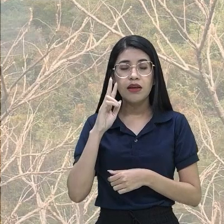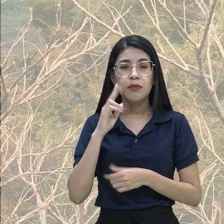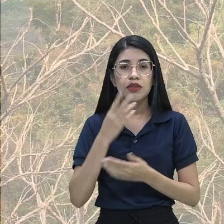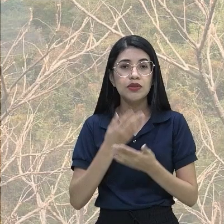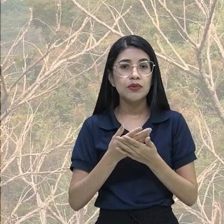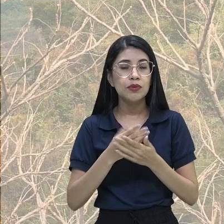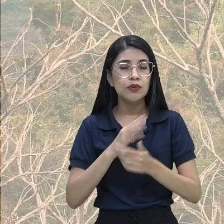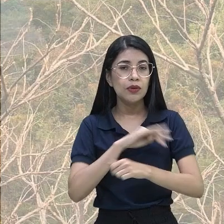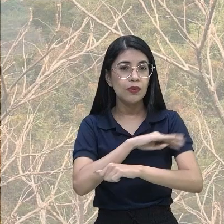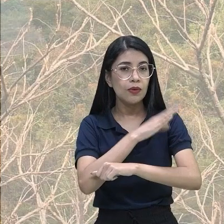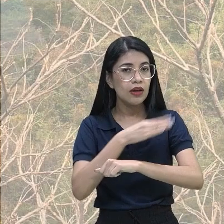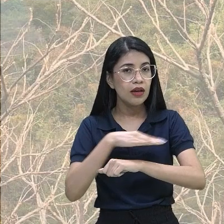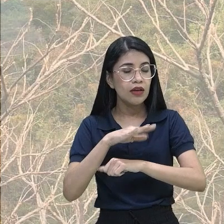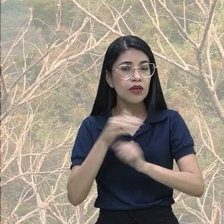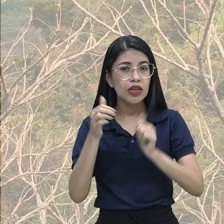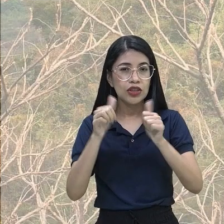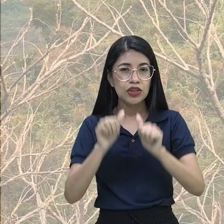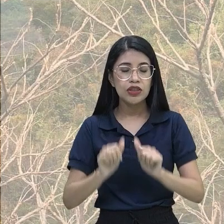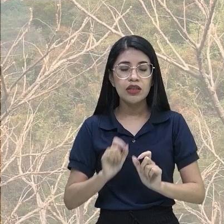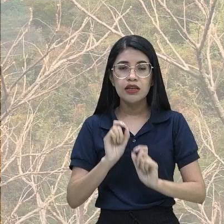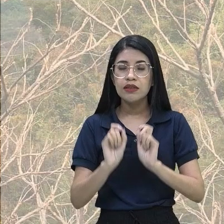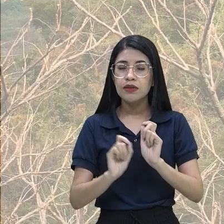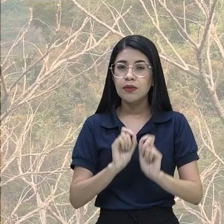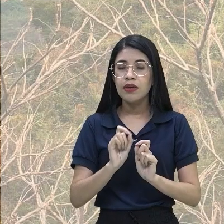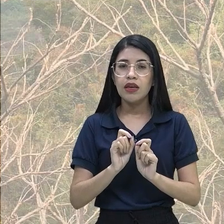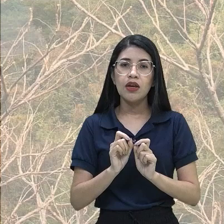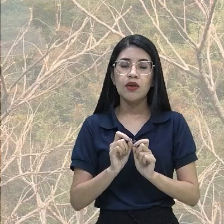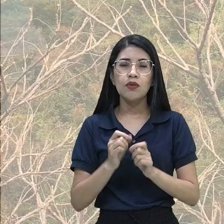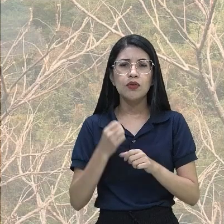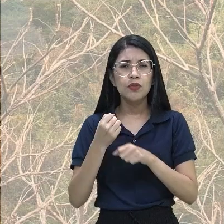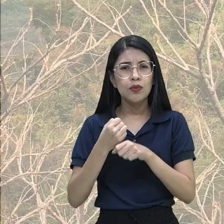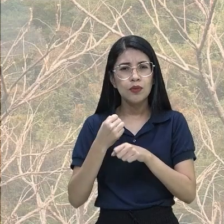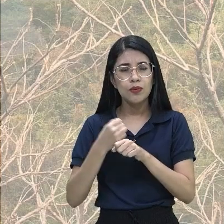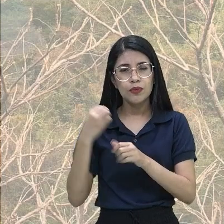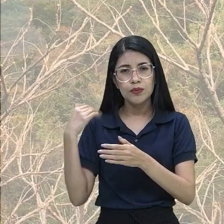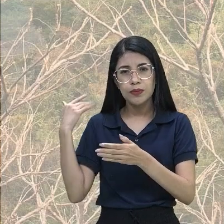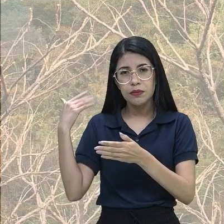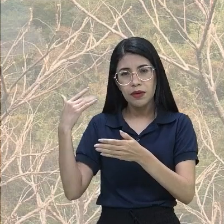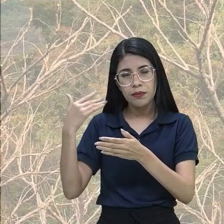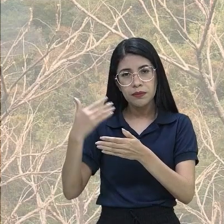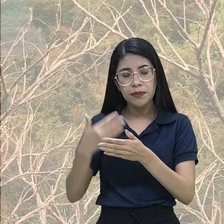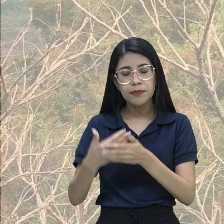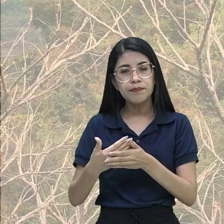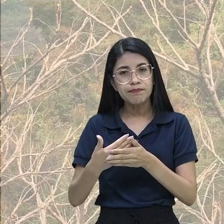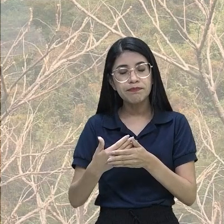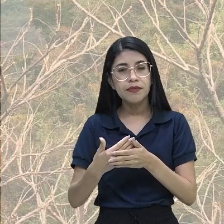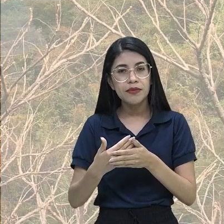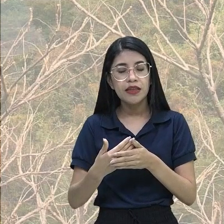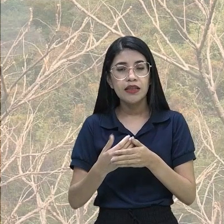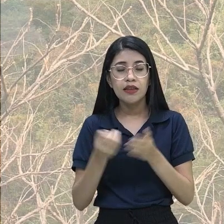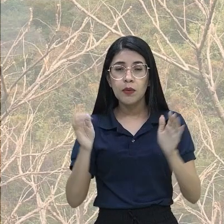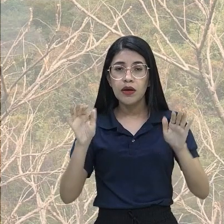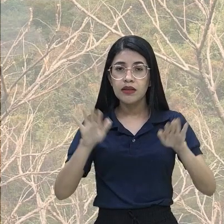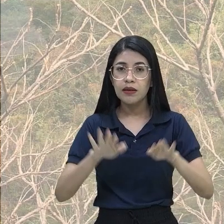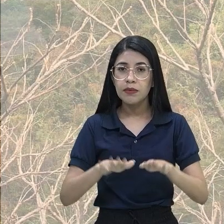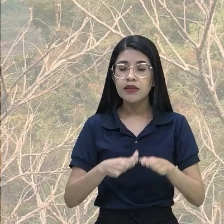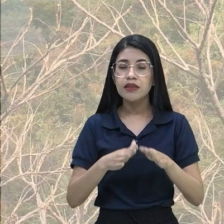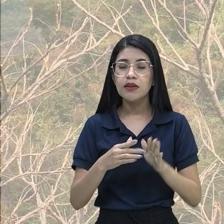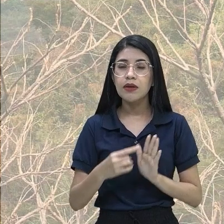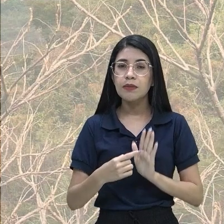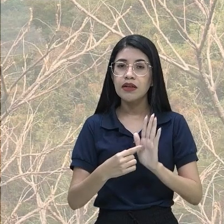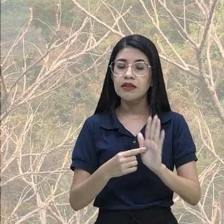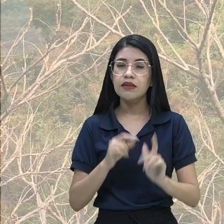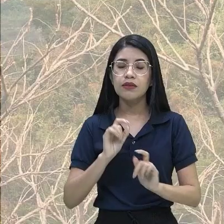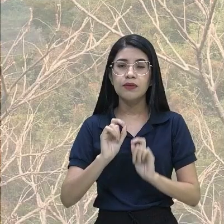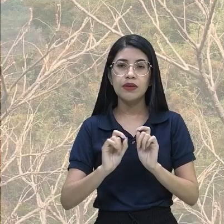a gente analisa muito essa questão aí de milhões de anos, tá? Então, as depressões, elas apresentam,